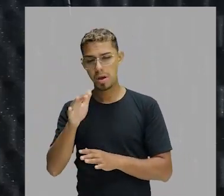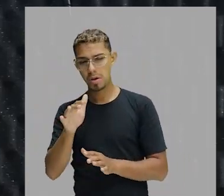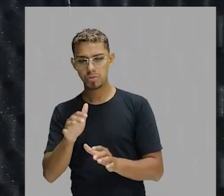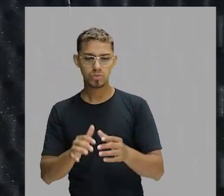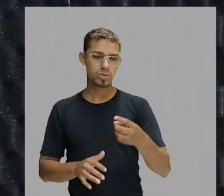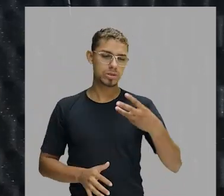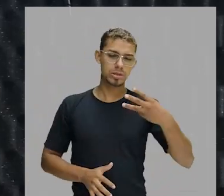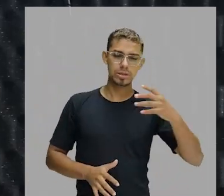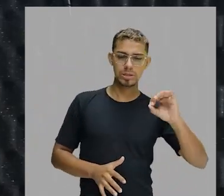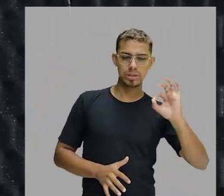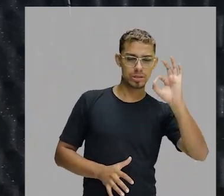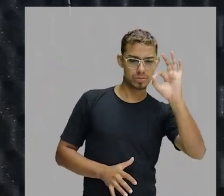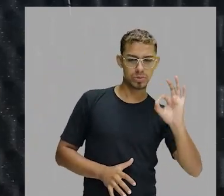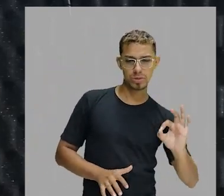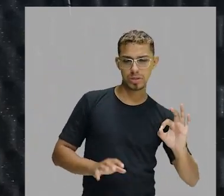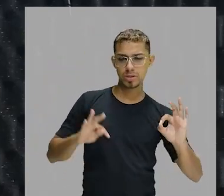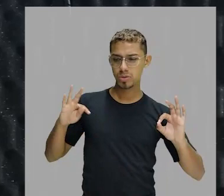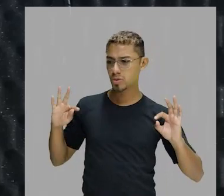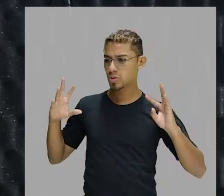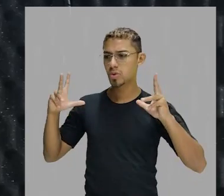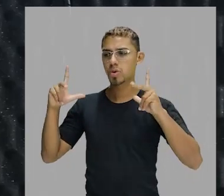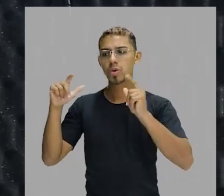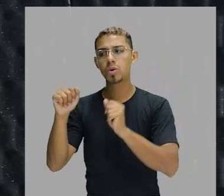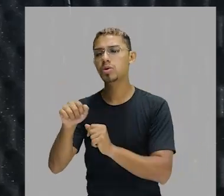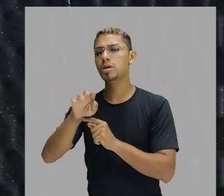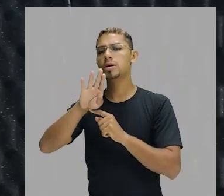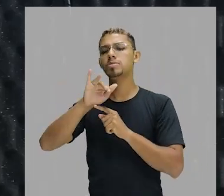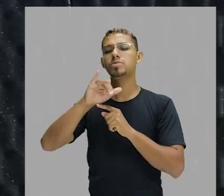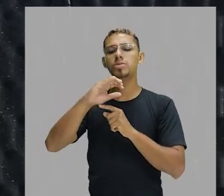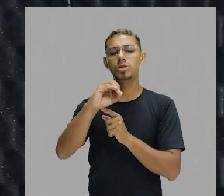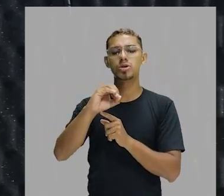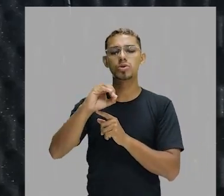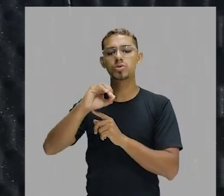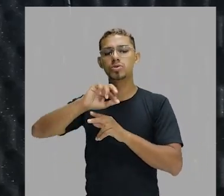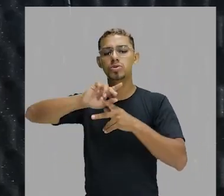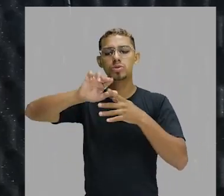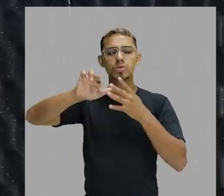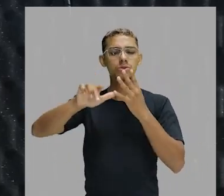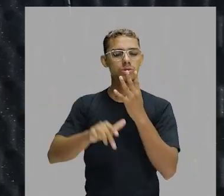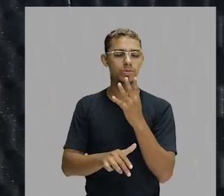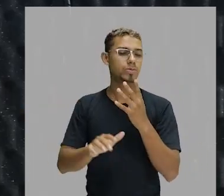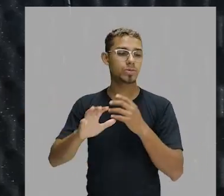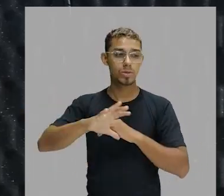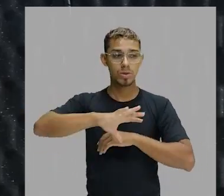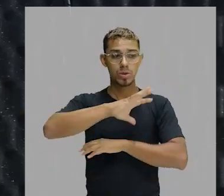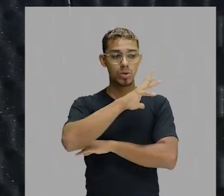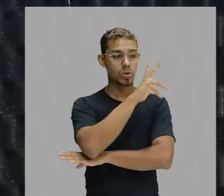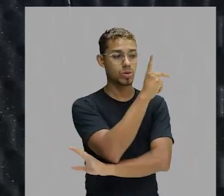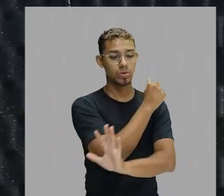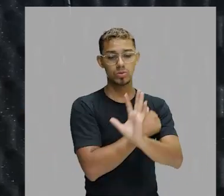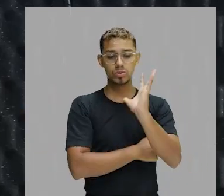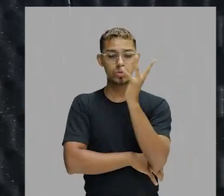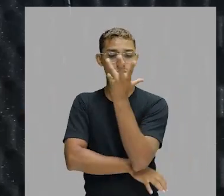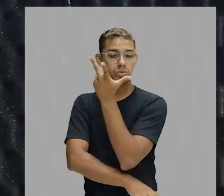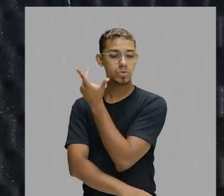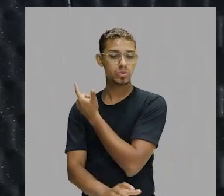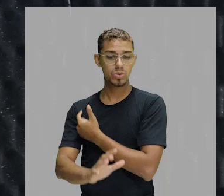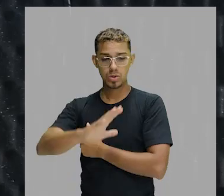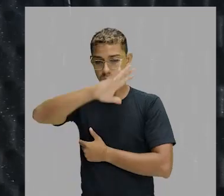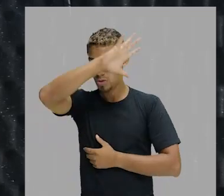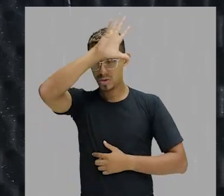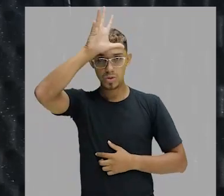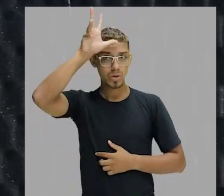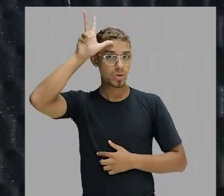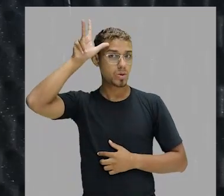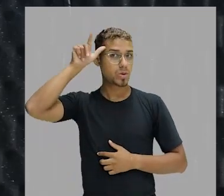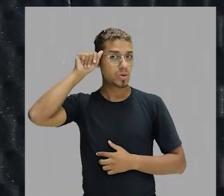de 30% de toda a biodiversidade daquela região. Quer dizer, da floresta amazônica nós só conhecemos em torno de 30%